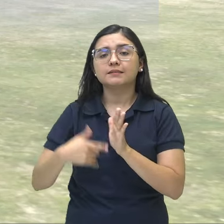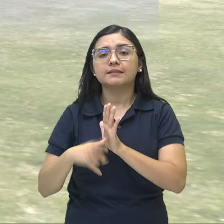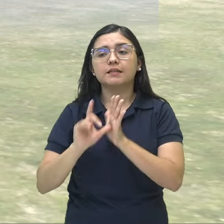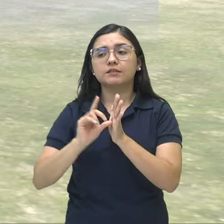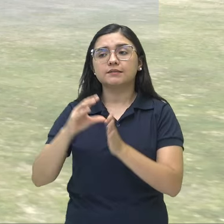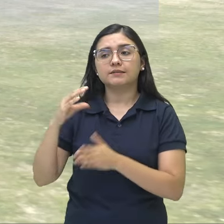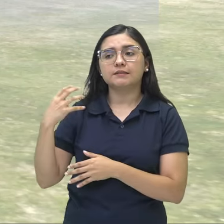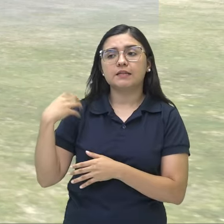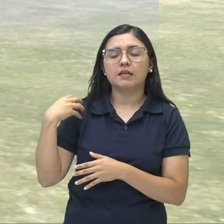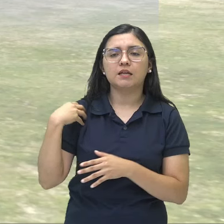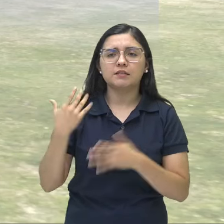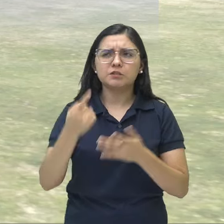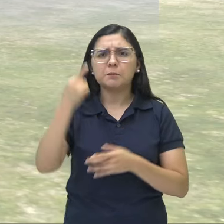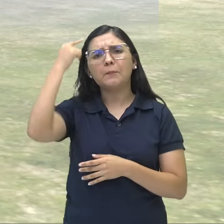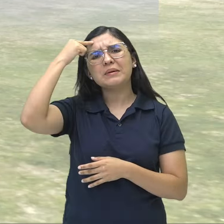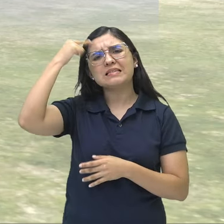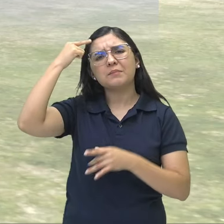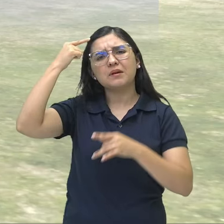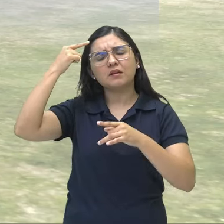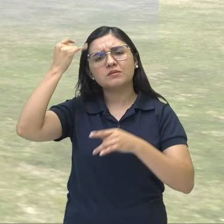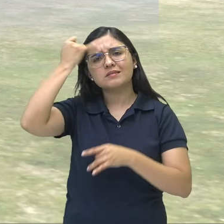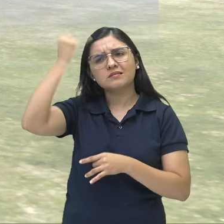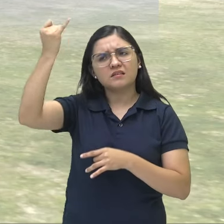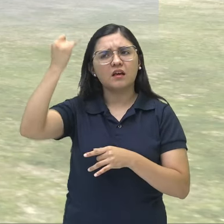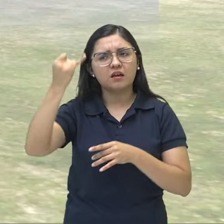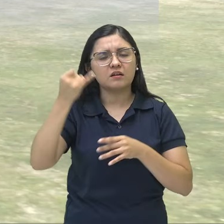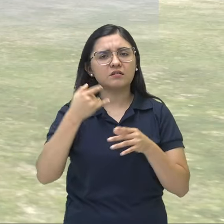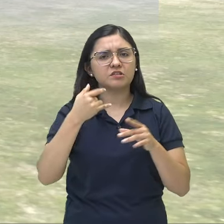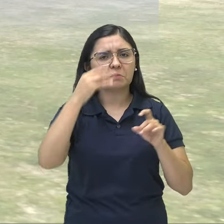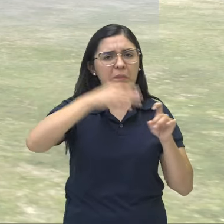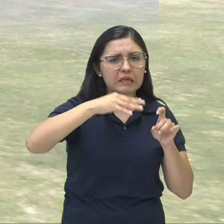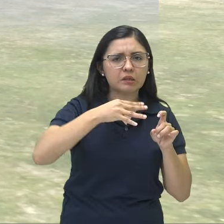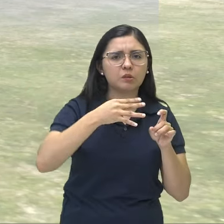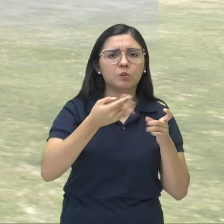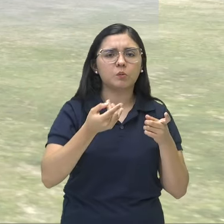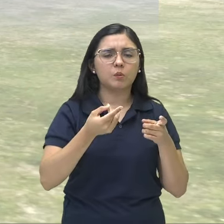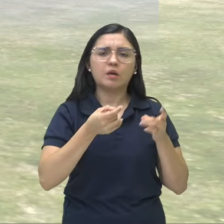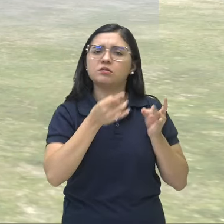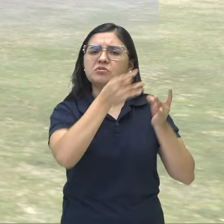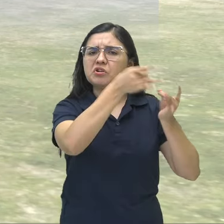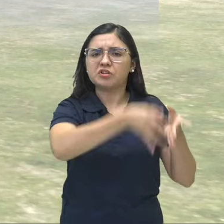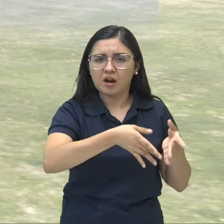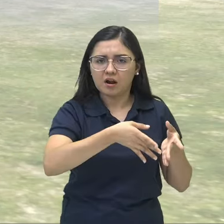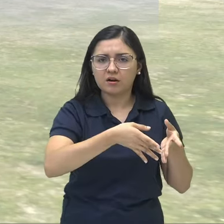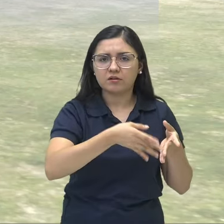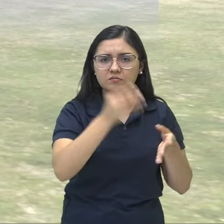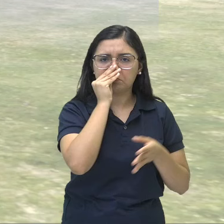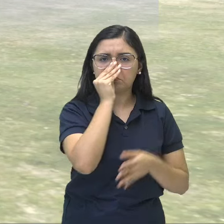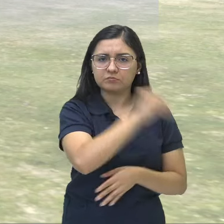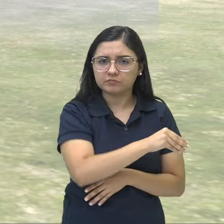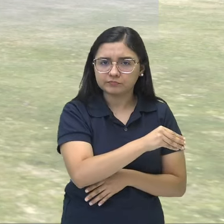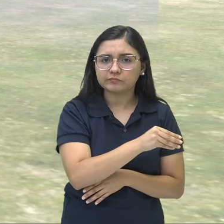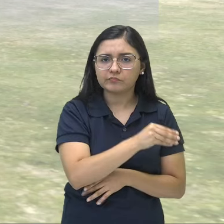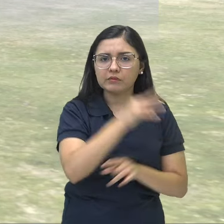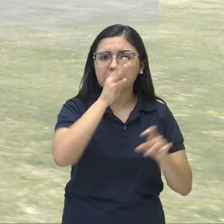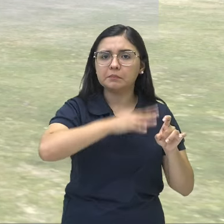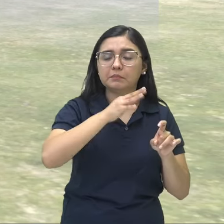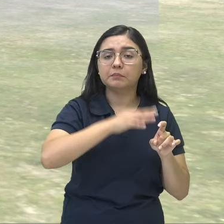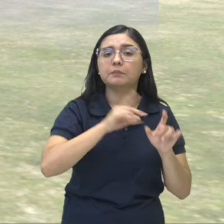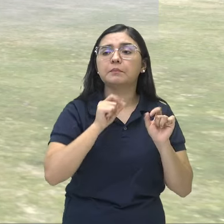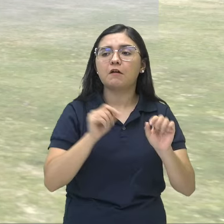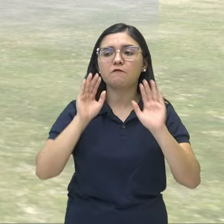que eles começaram a abandonar essa ideia, né, dessa forma de pensar, baseada em mitos e dogmas, para quê?